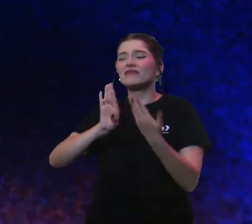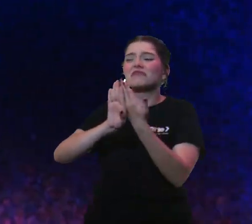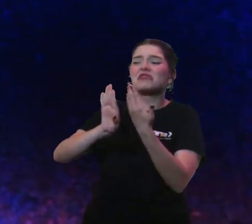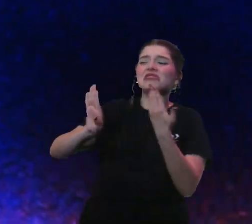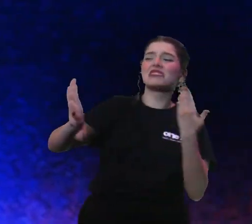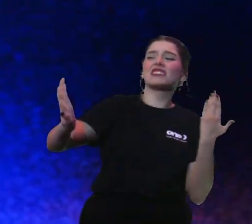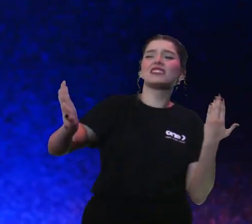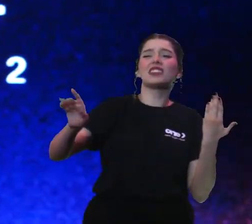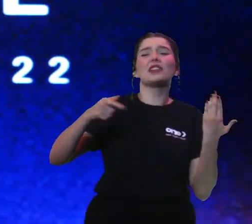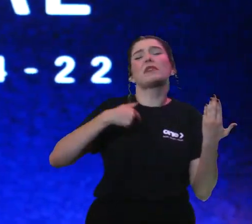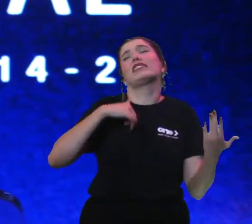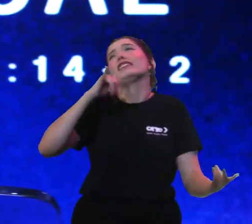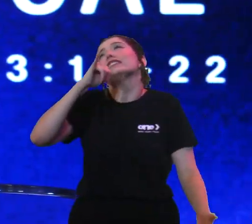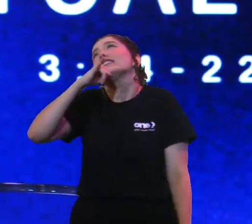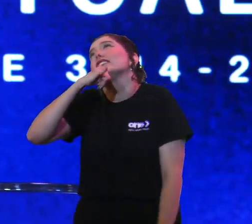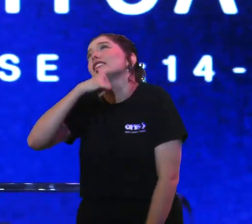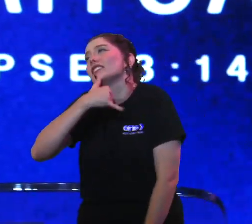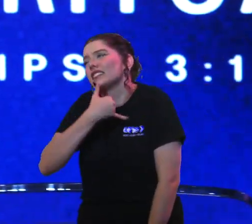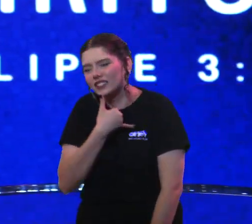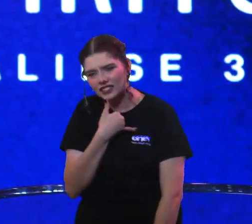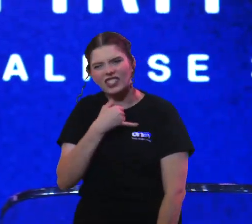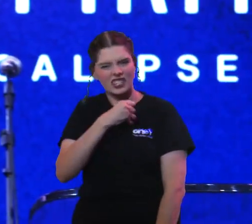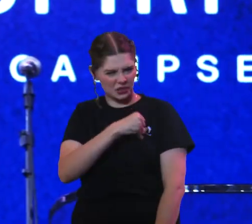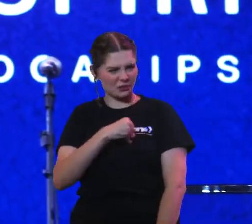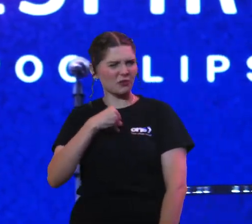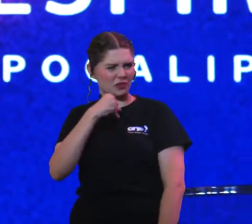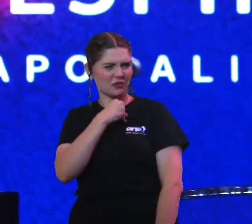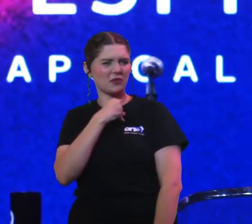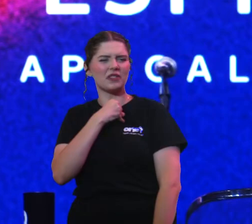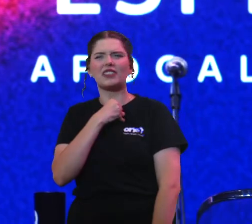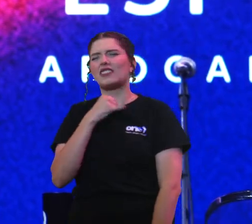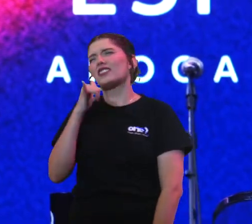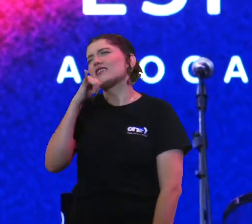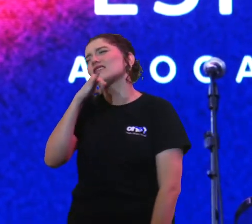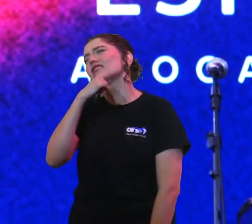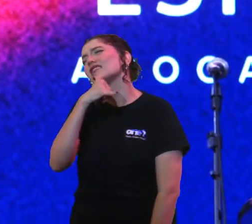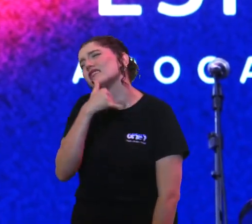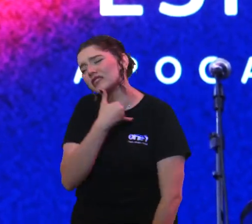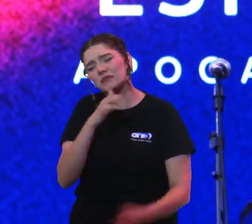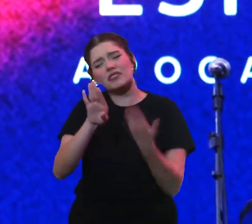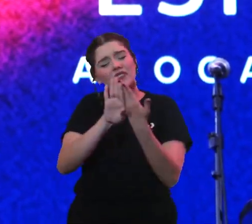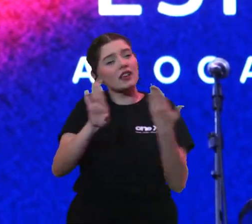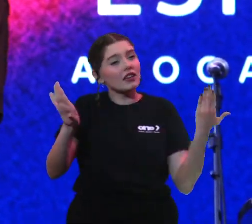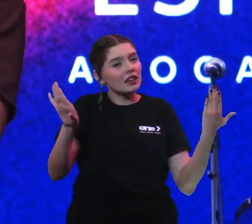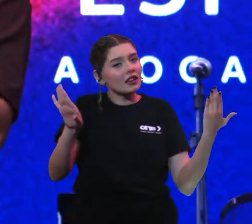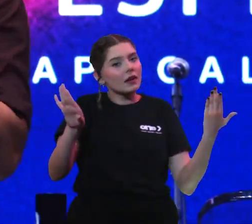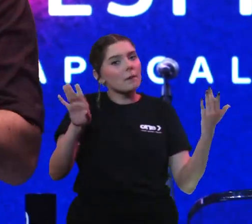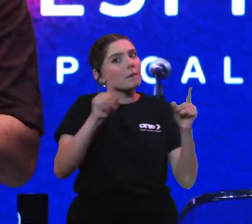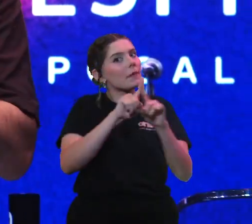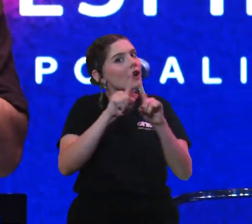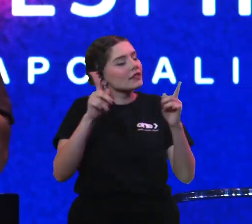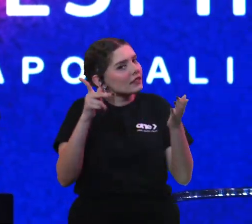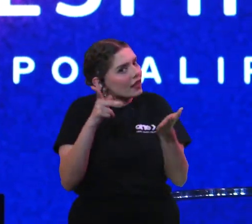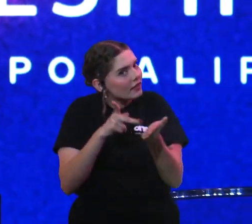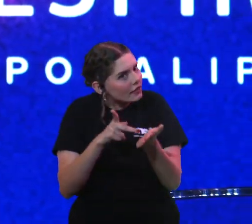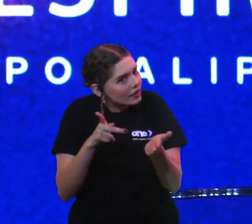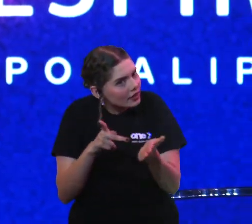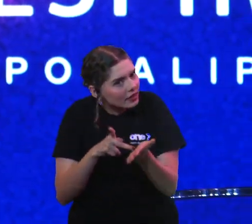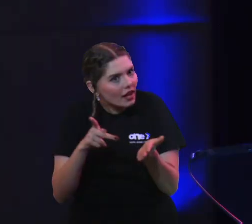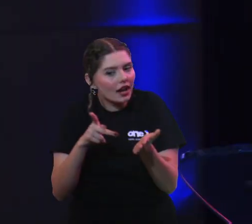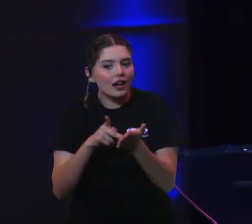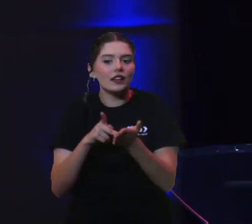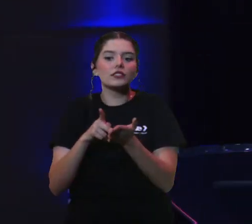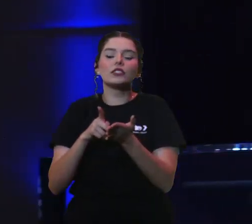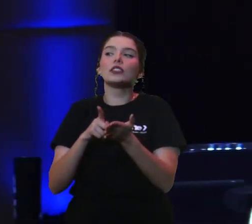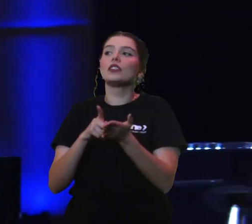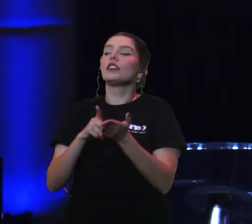era para estar desanimado, era para estar só aposentando a chuteira e encerrando a carreira. Mas, recentemente, tive o privilégio de